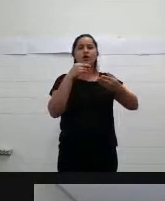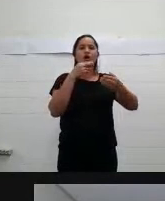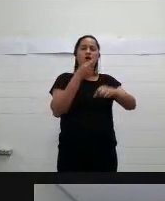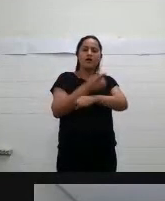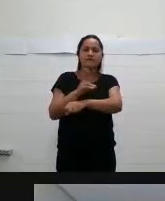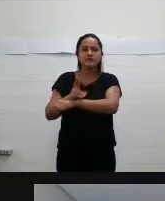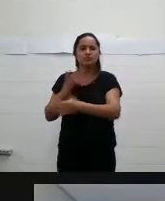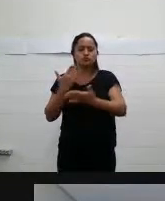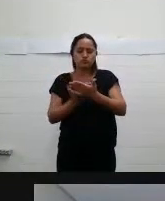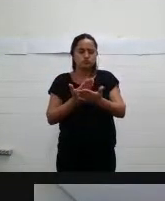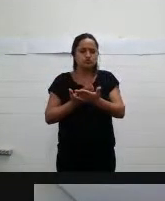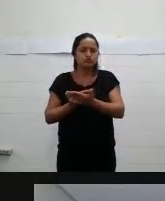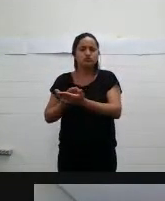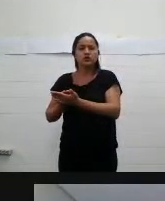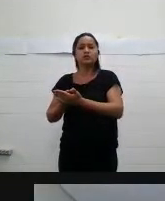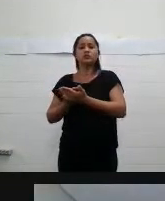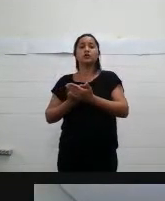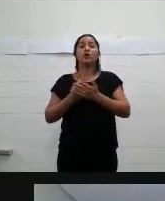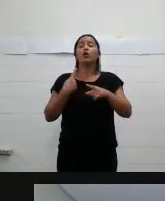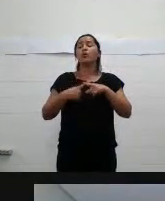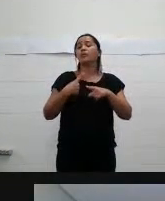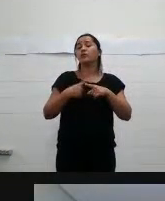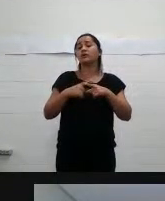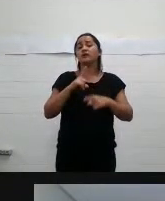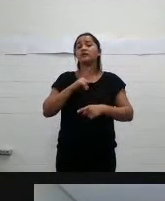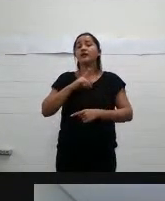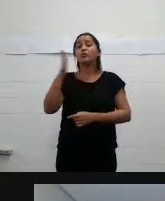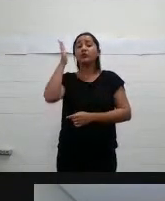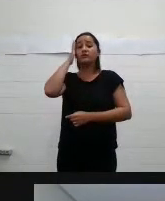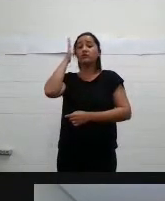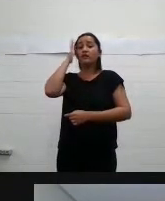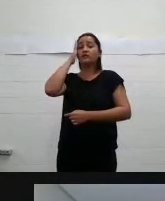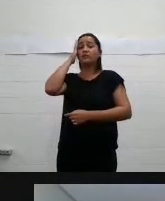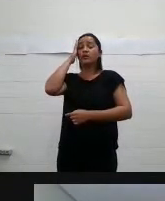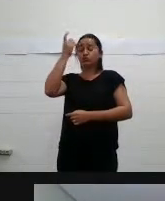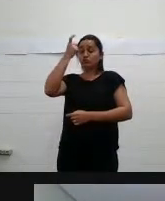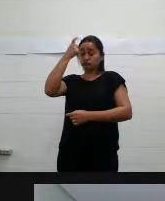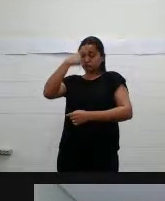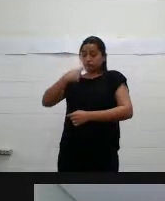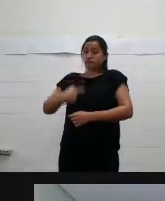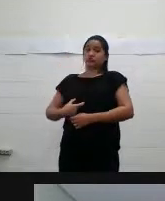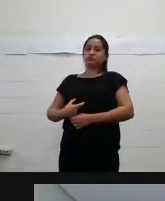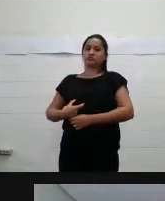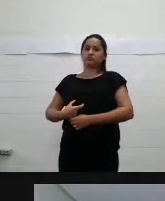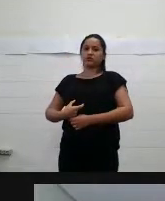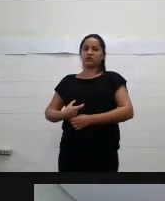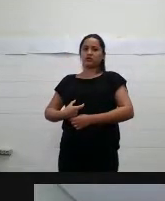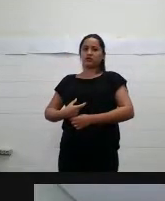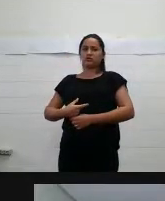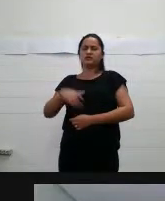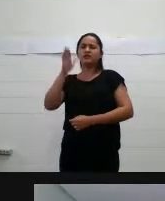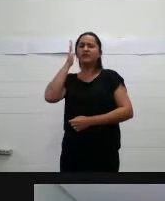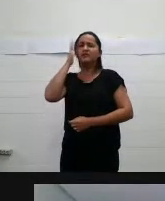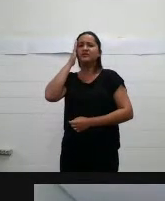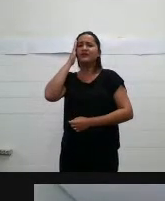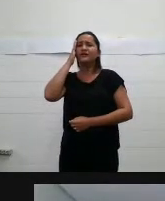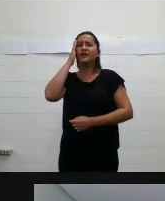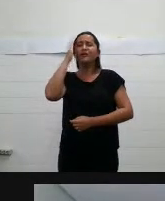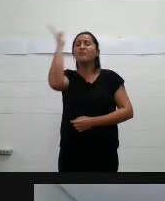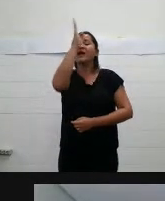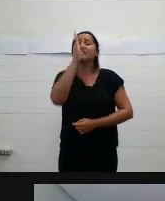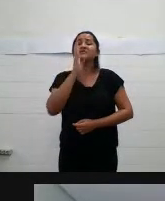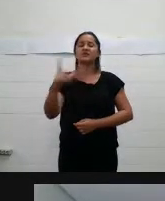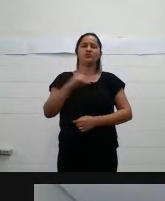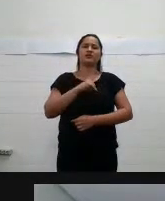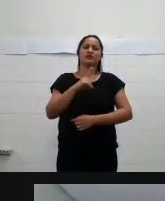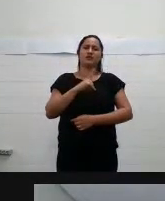elas. Porque isso tem a ver com a interpretação daquilo que somos. Isso tem a ver com a interpretação do Brasil que temos.